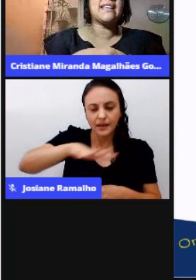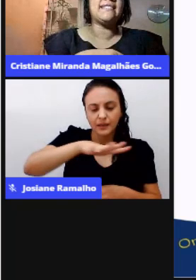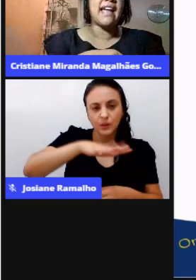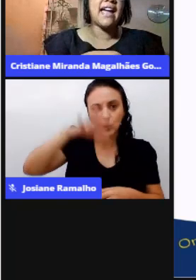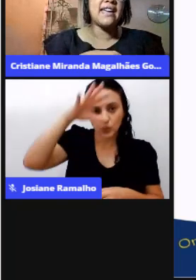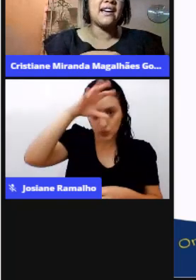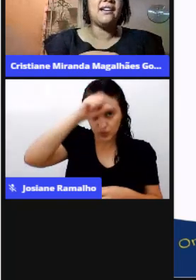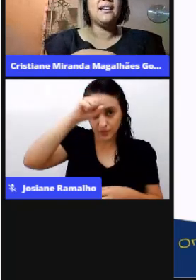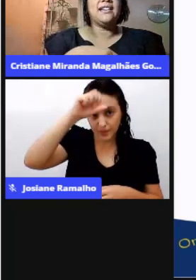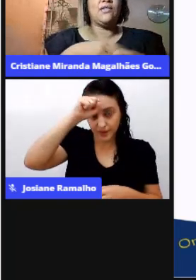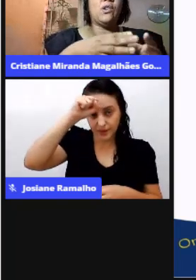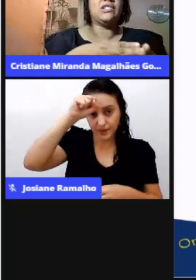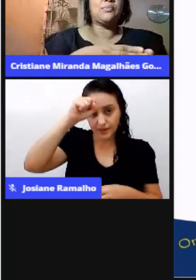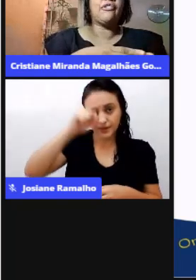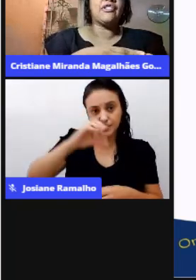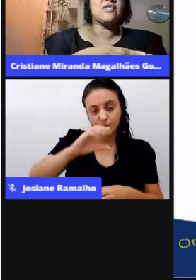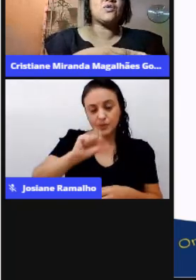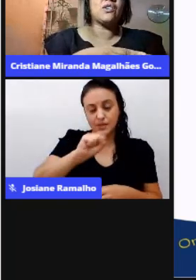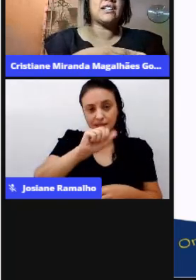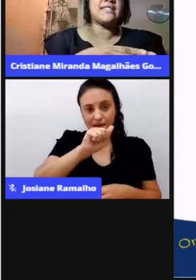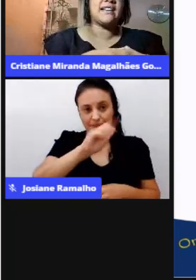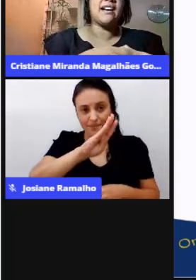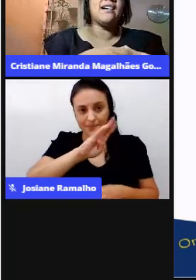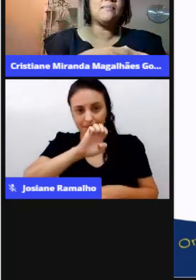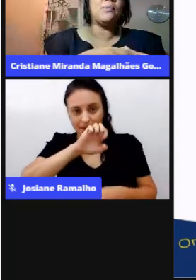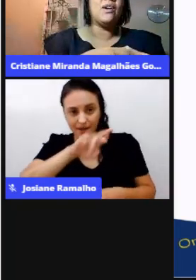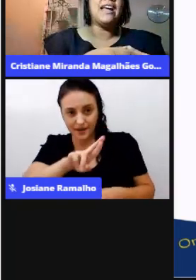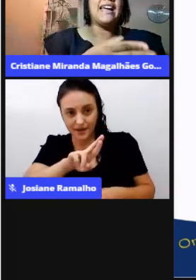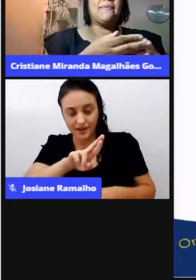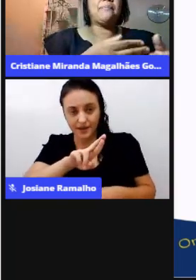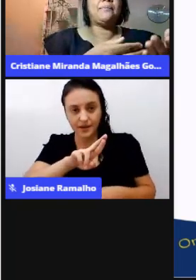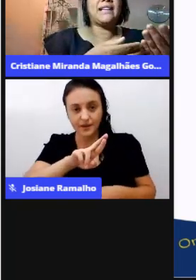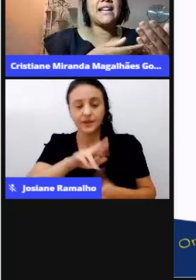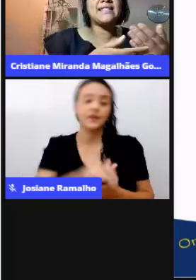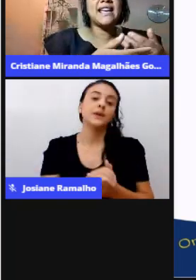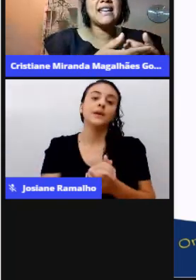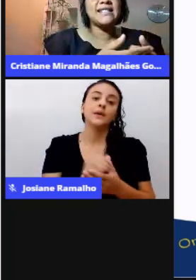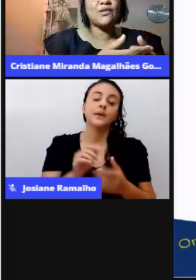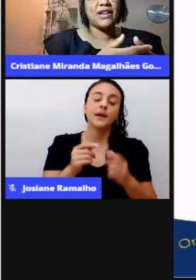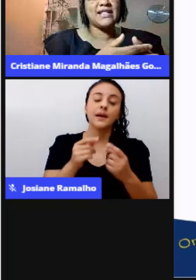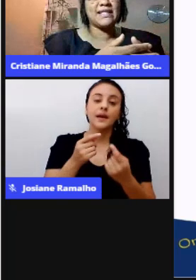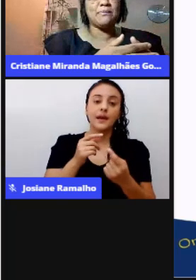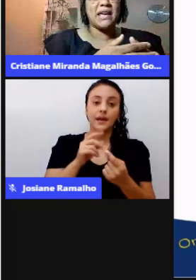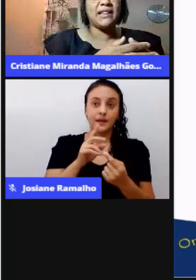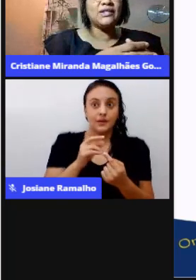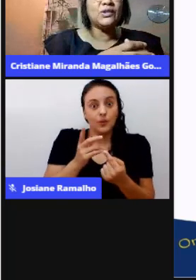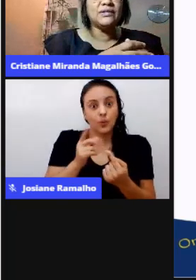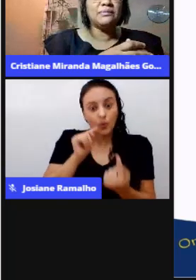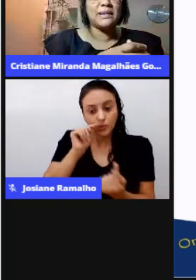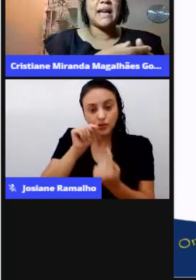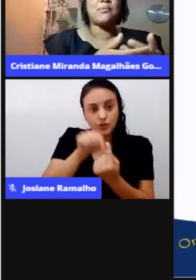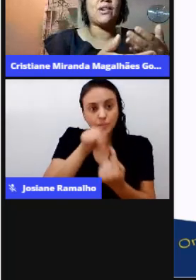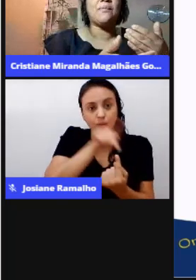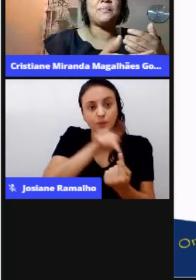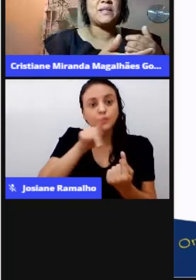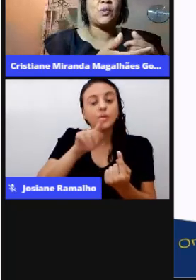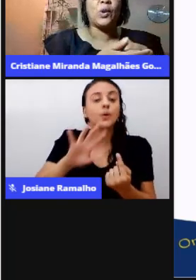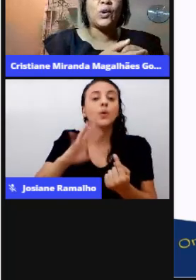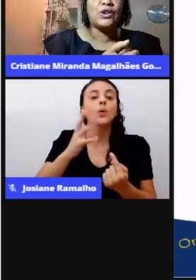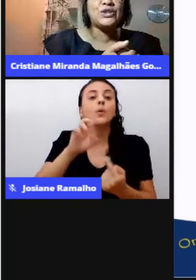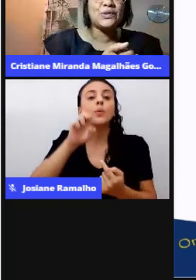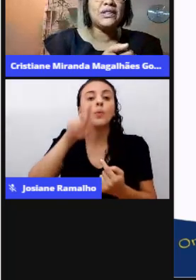A nossa ideia, enquanto professor nesse campo, é trazer esse conhecimento, passar para o